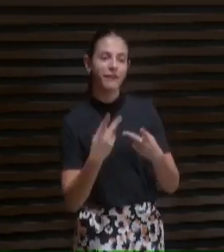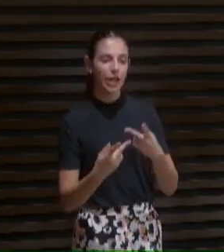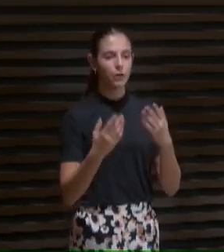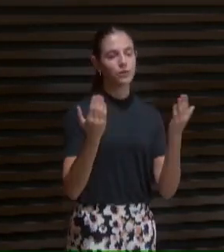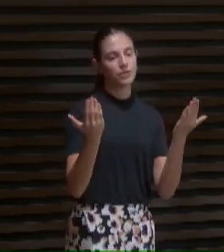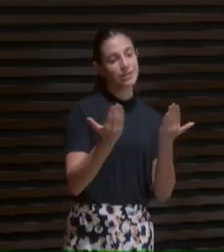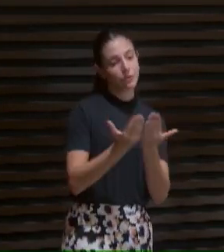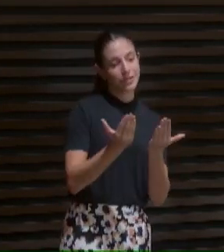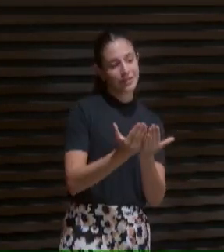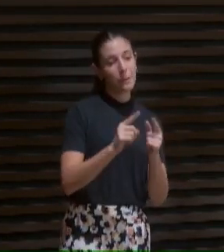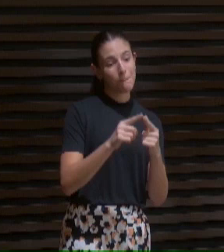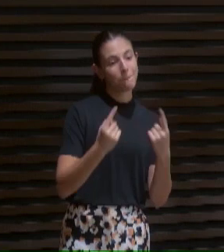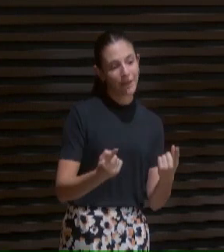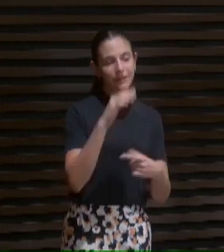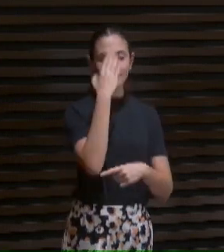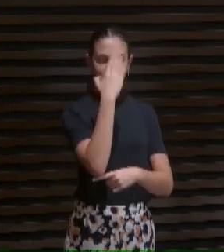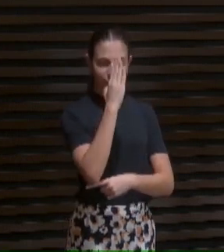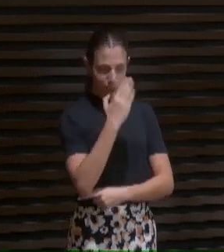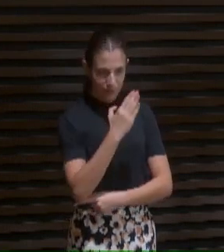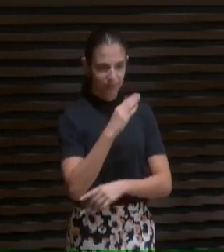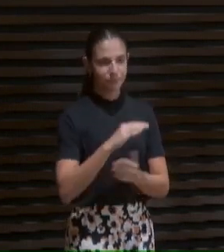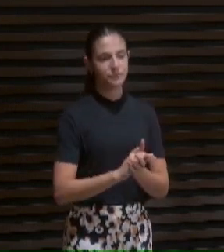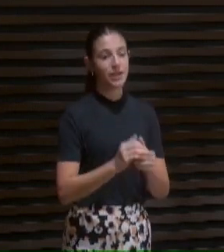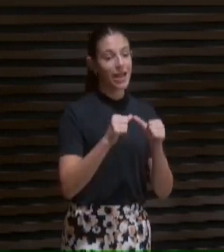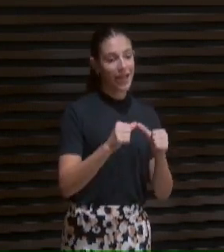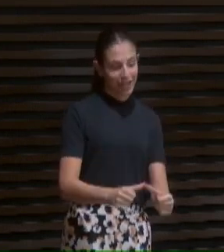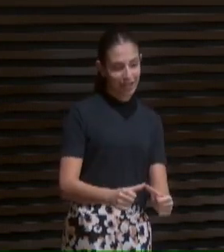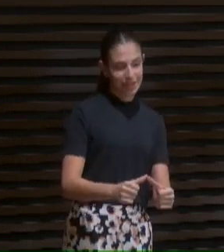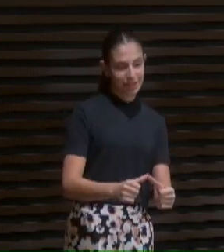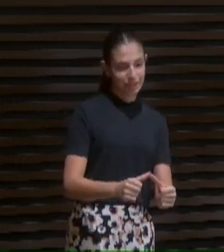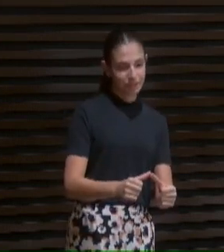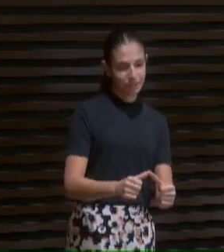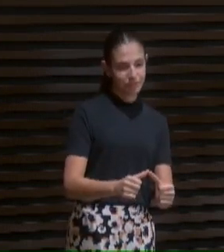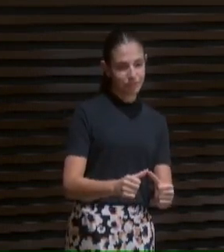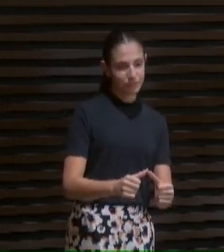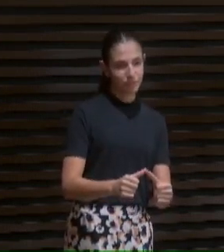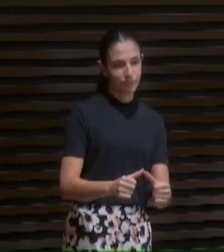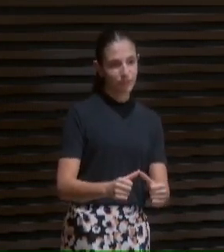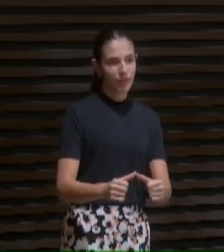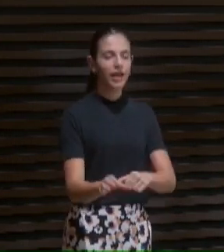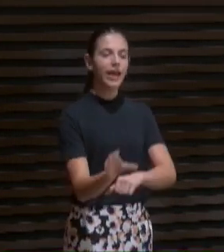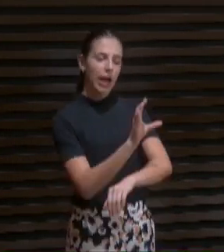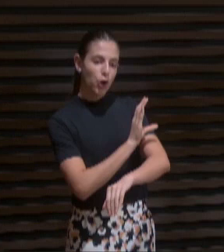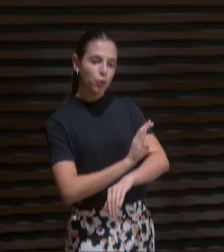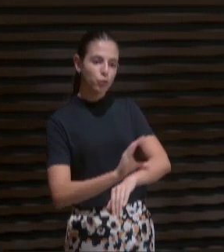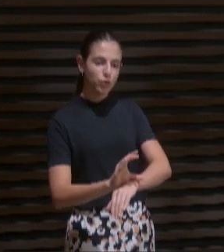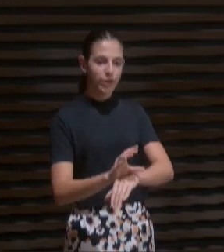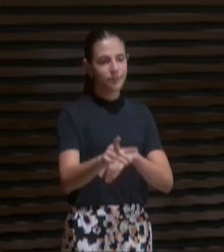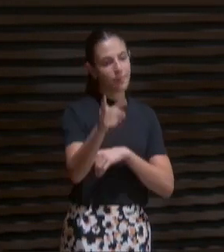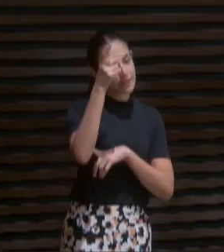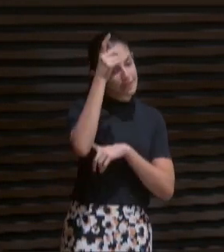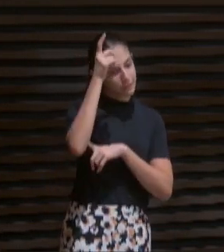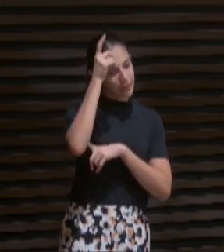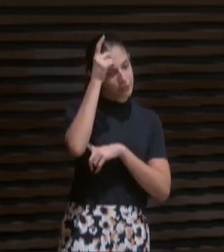a muitos. Esta é a característica da cultura da serpente.